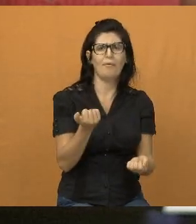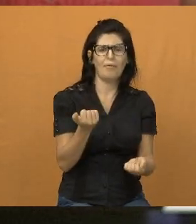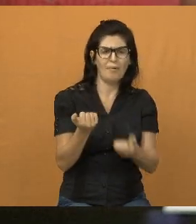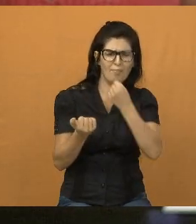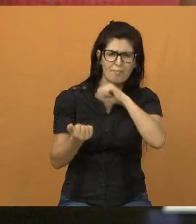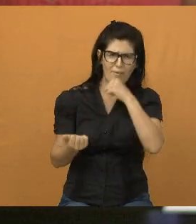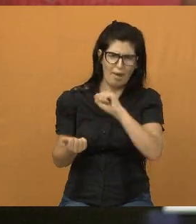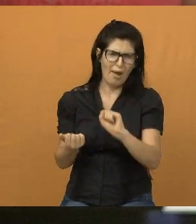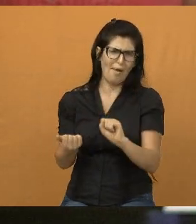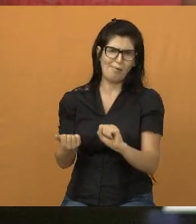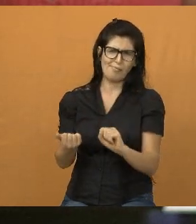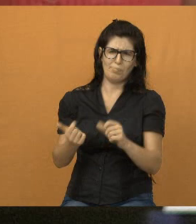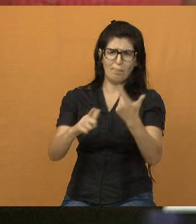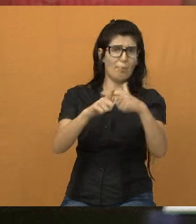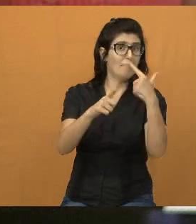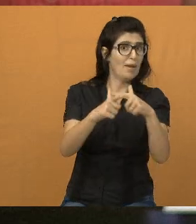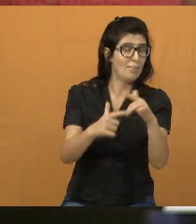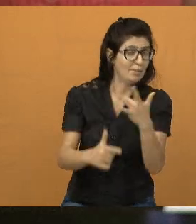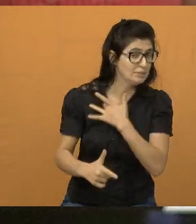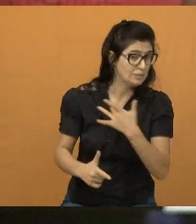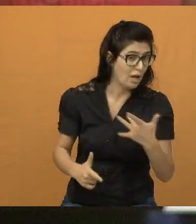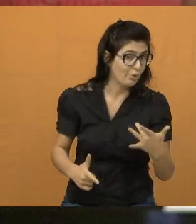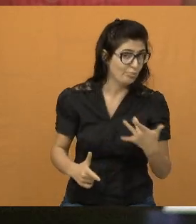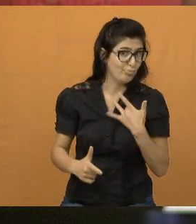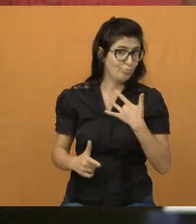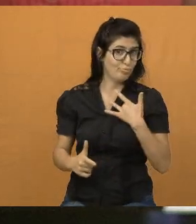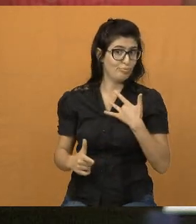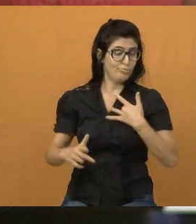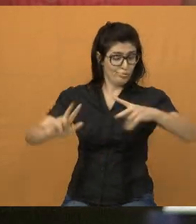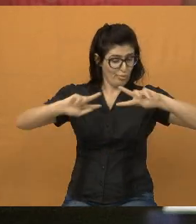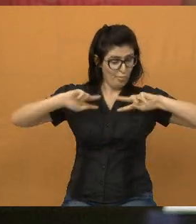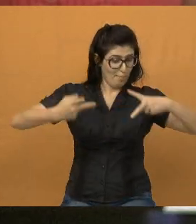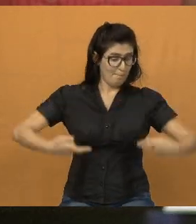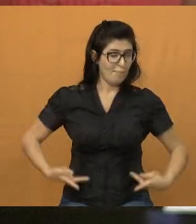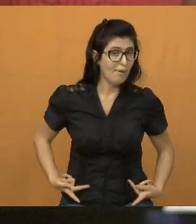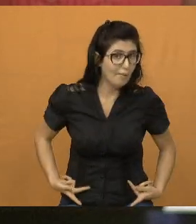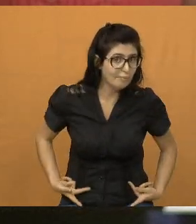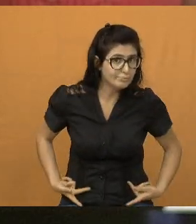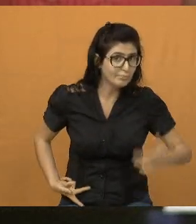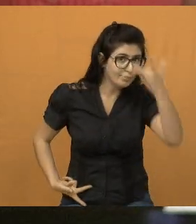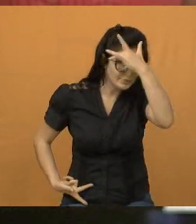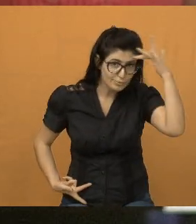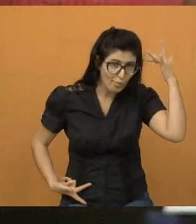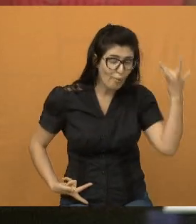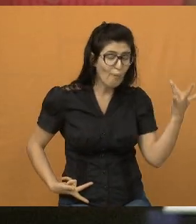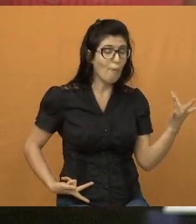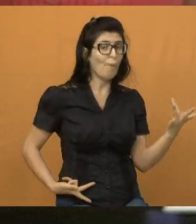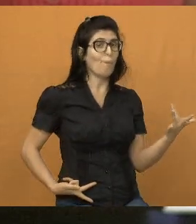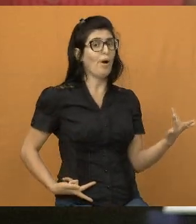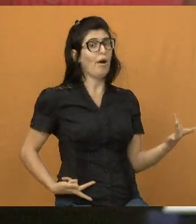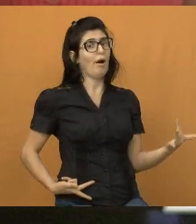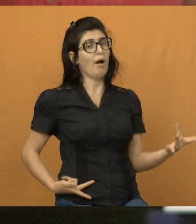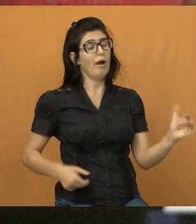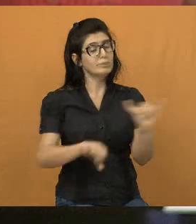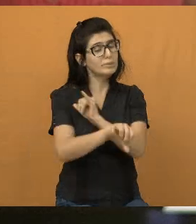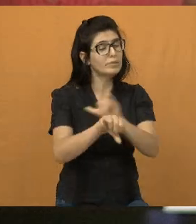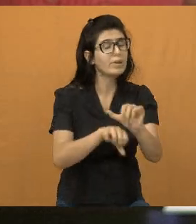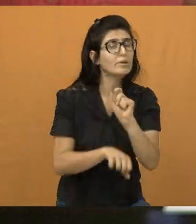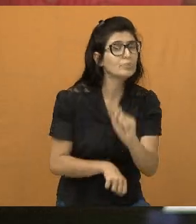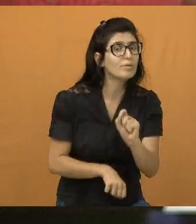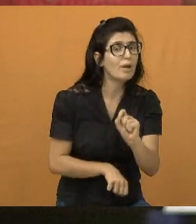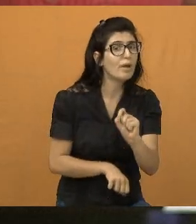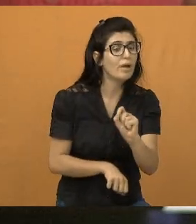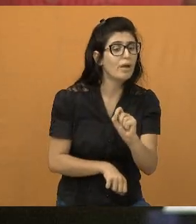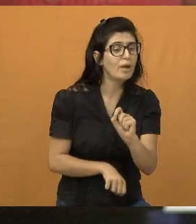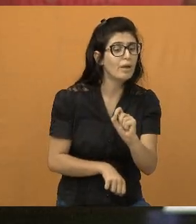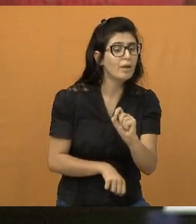que representam um risco estático, sem pessoas vivendo ali, mas existe o risco, elas são tratadas